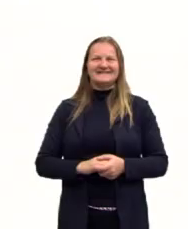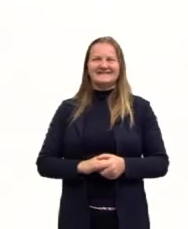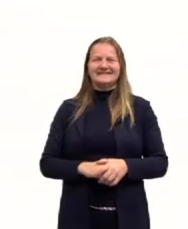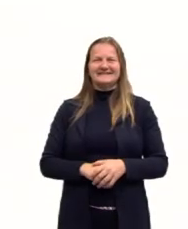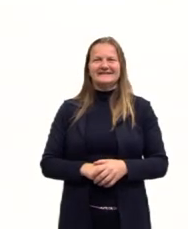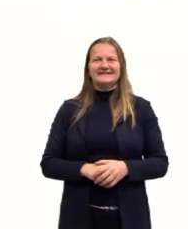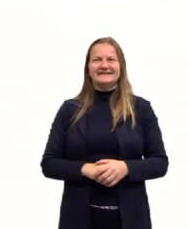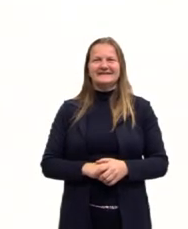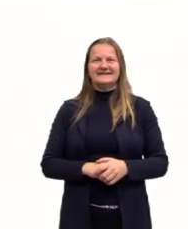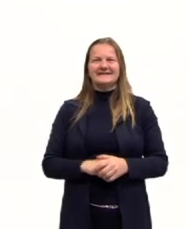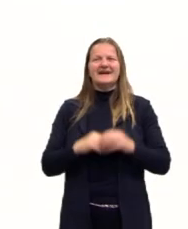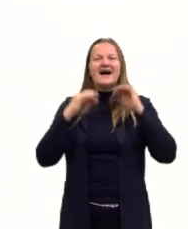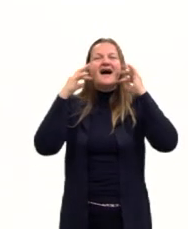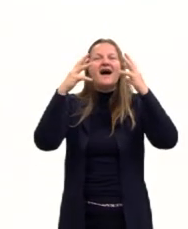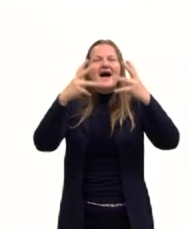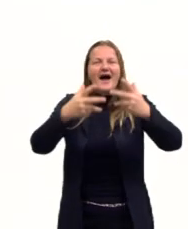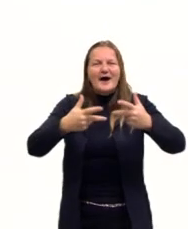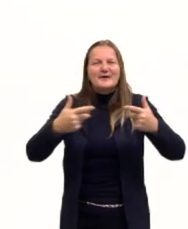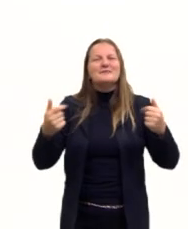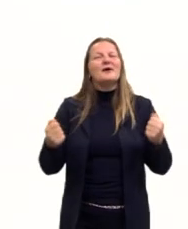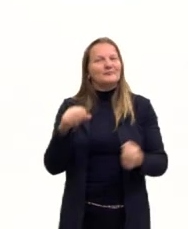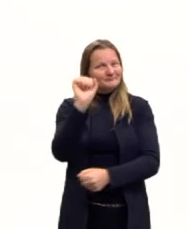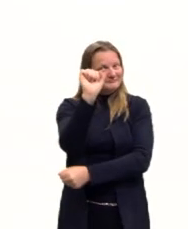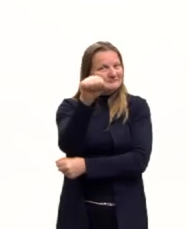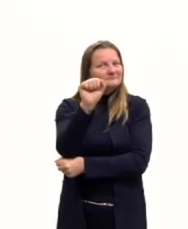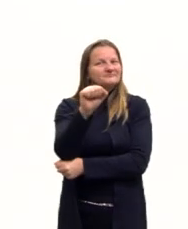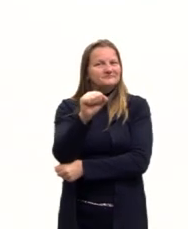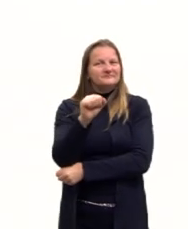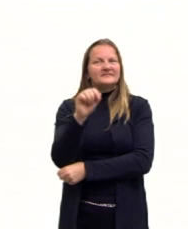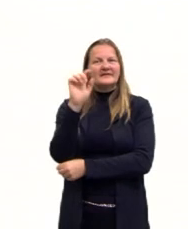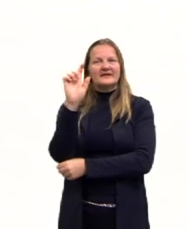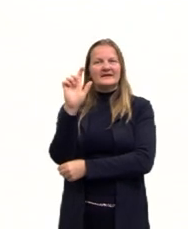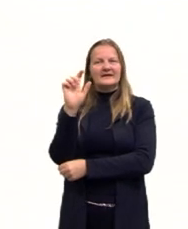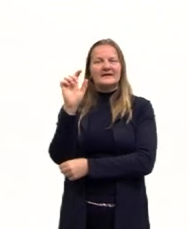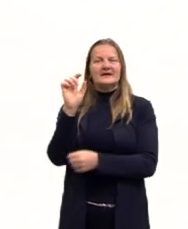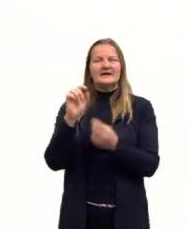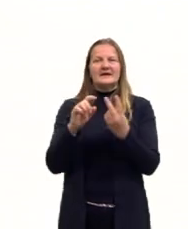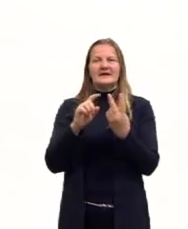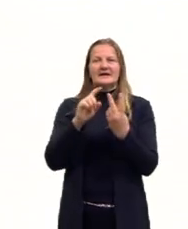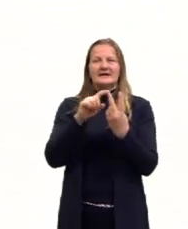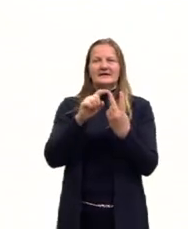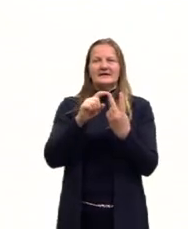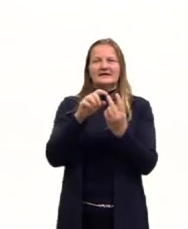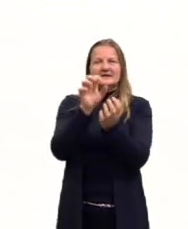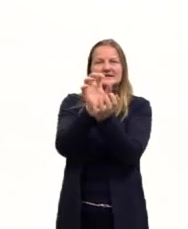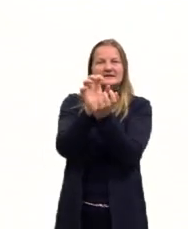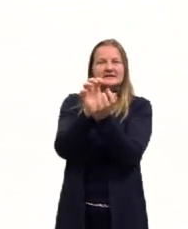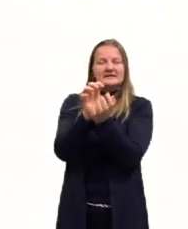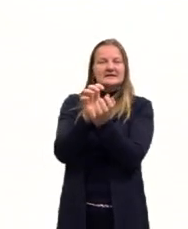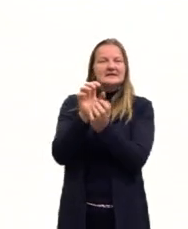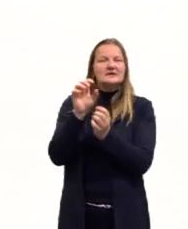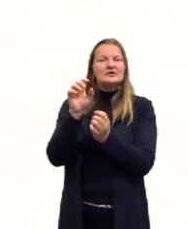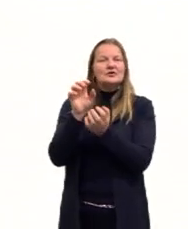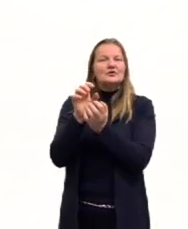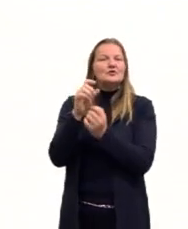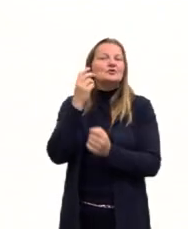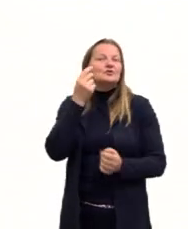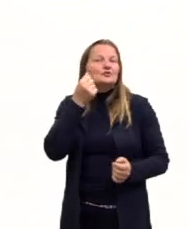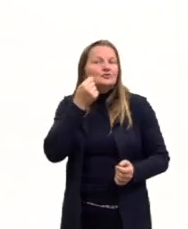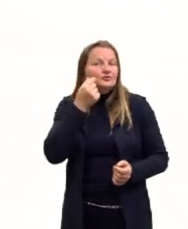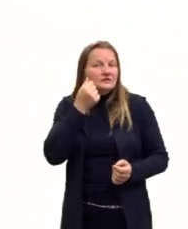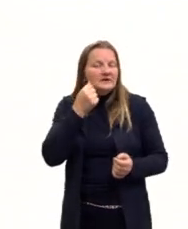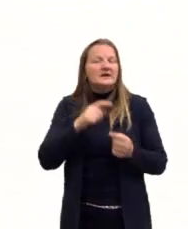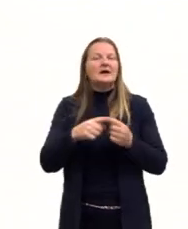animalzinho né lagartixa ele pode ser encontrado como lapicha no Ceará la bigorna